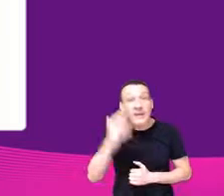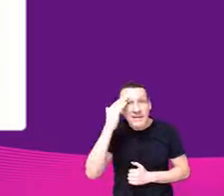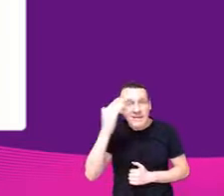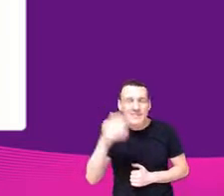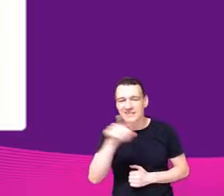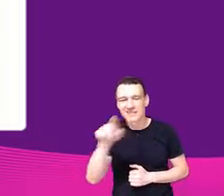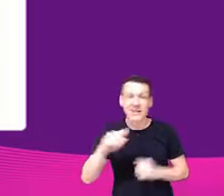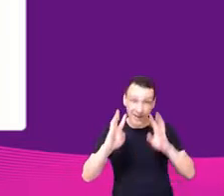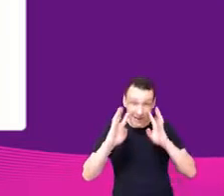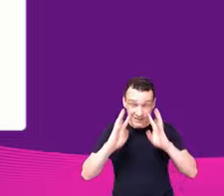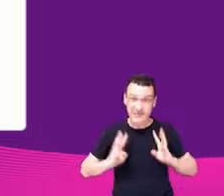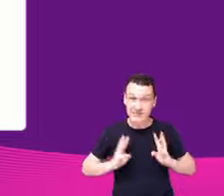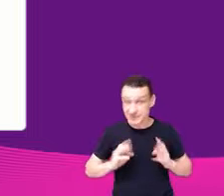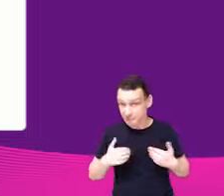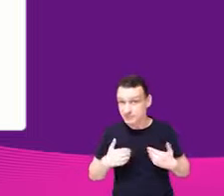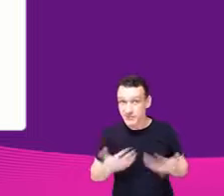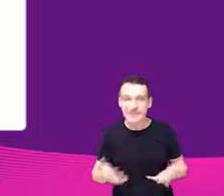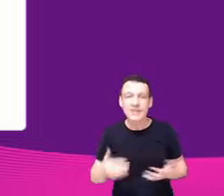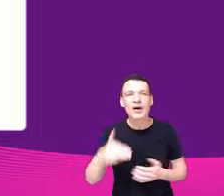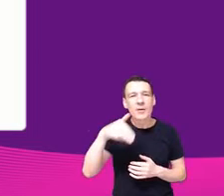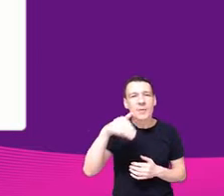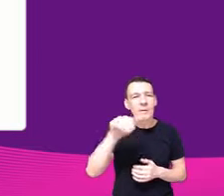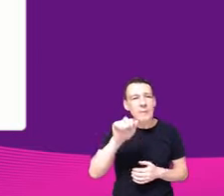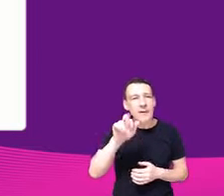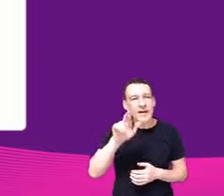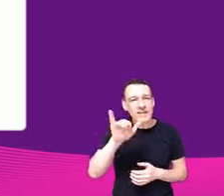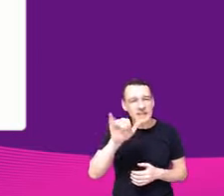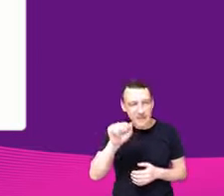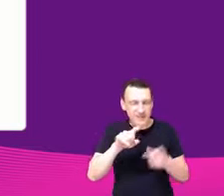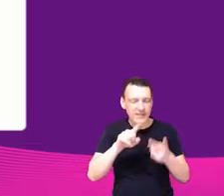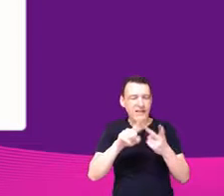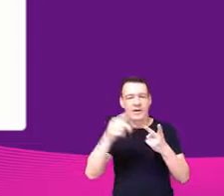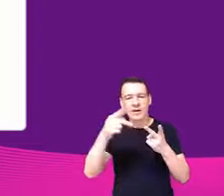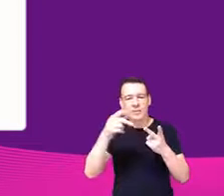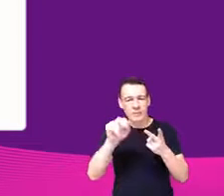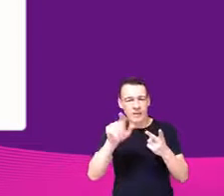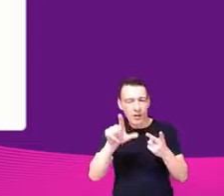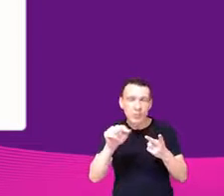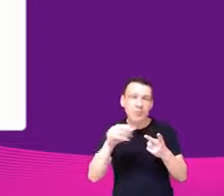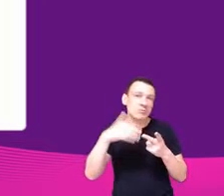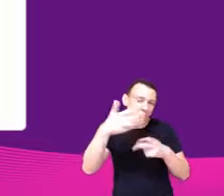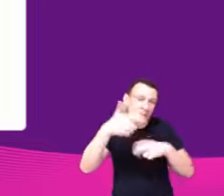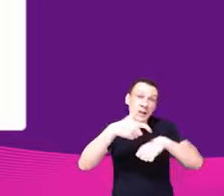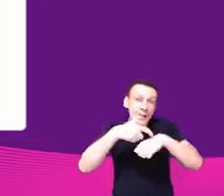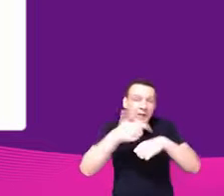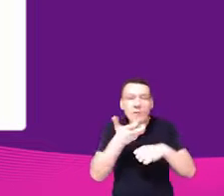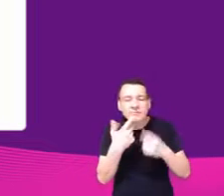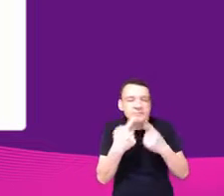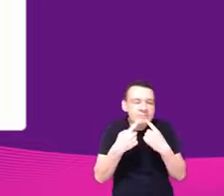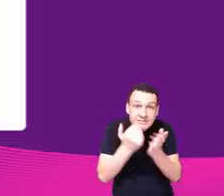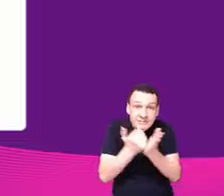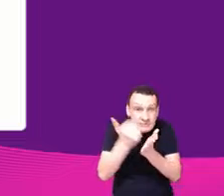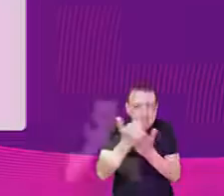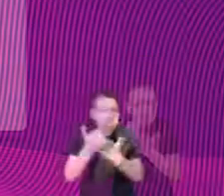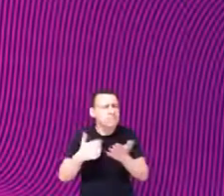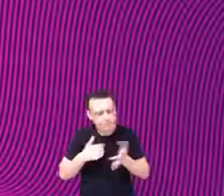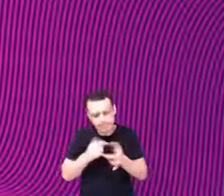Fernanda e Paulo, se a gente tiver um tempinho para discutir algumas questões adicionais, eu estou aqui à disposição.